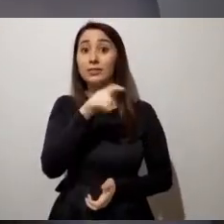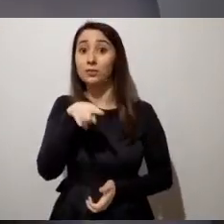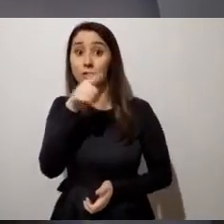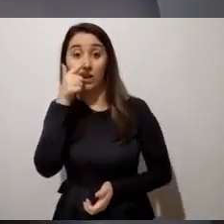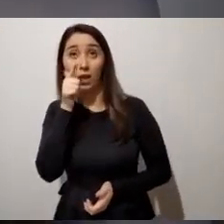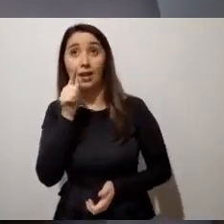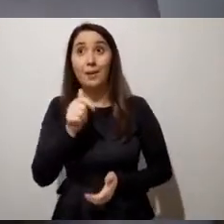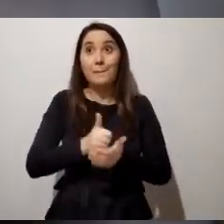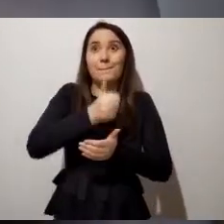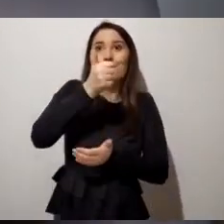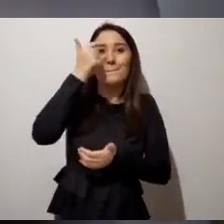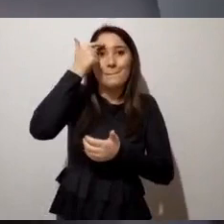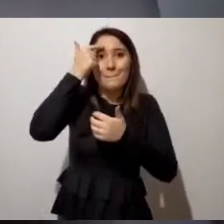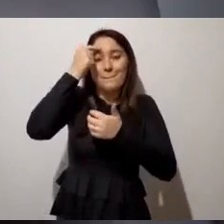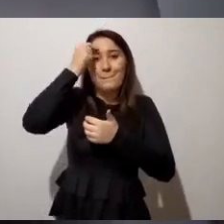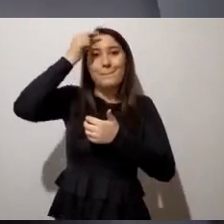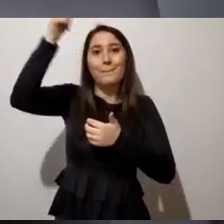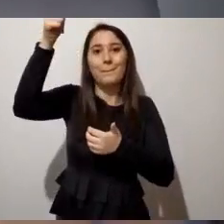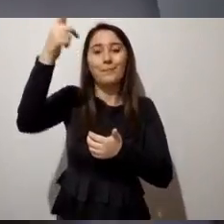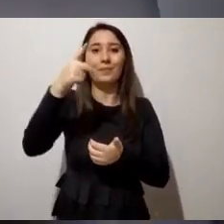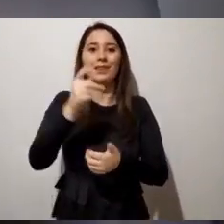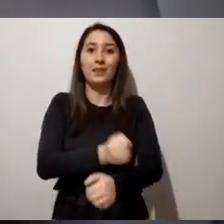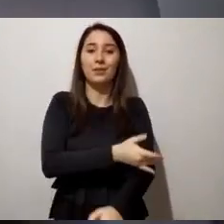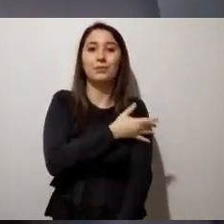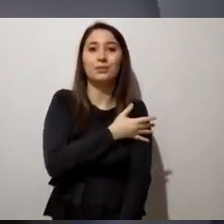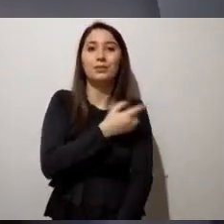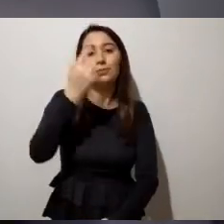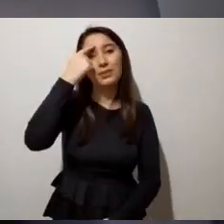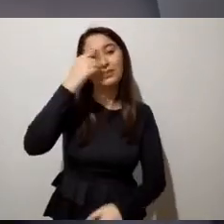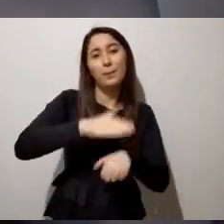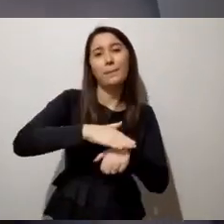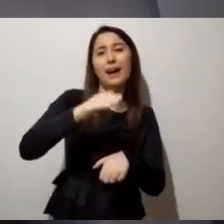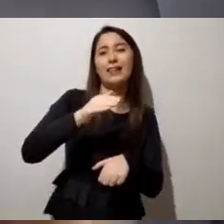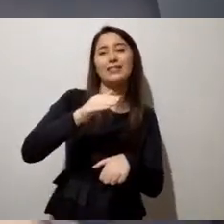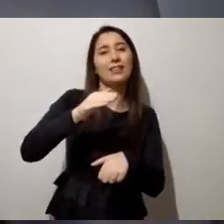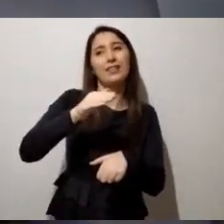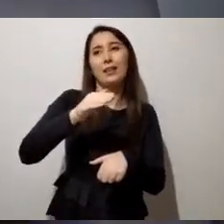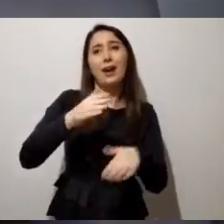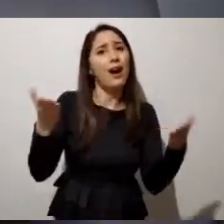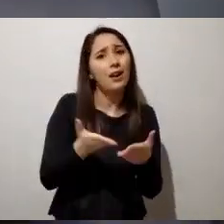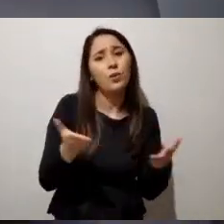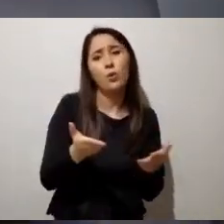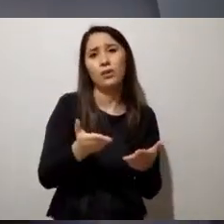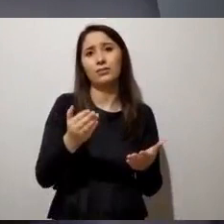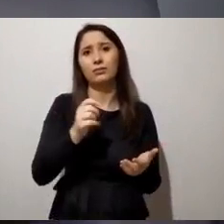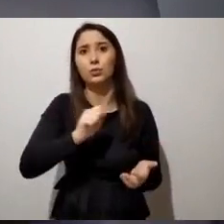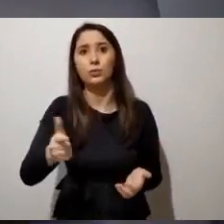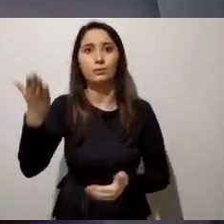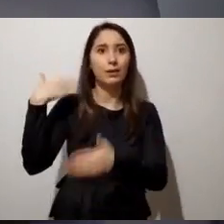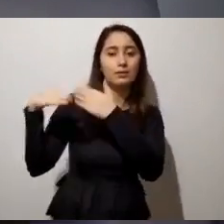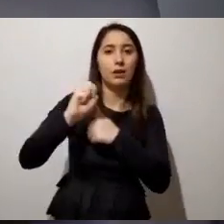de pensar mais no presente do que no passado ou no futuro, você também precisa